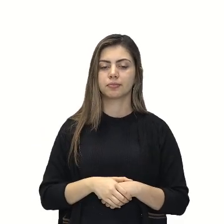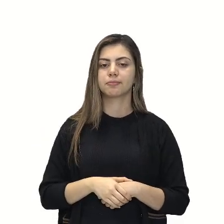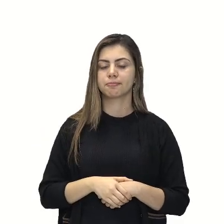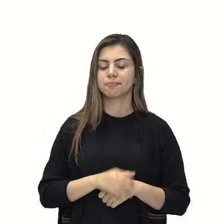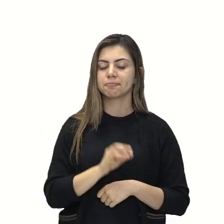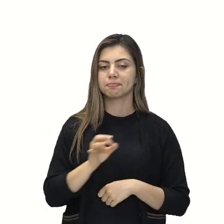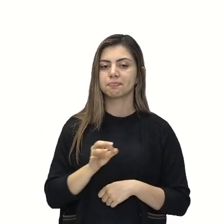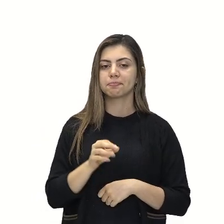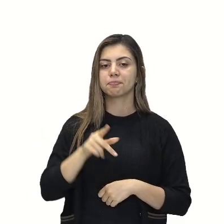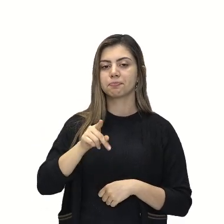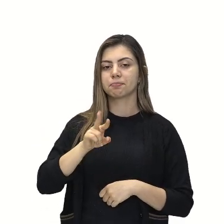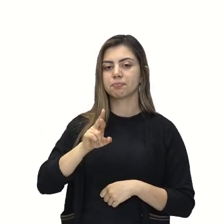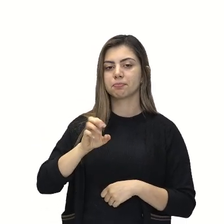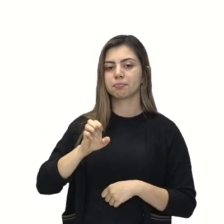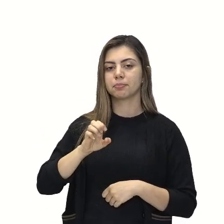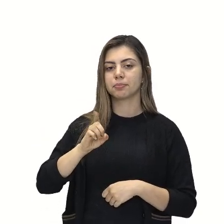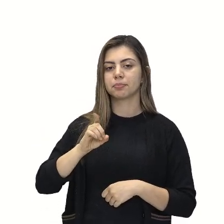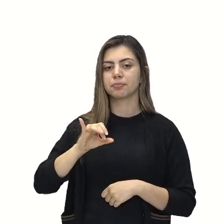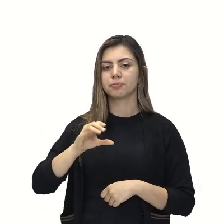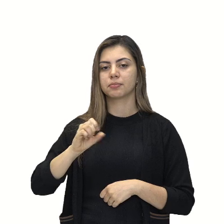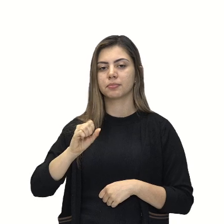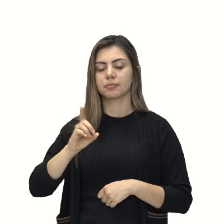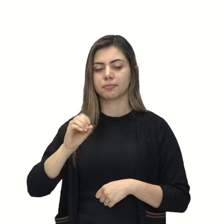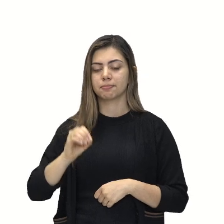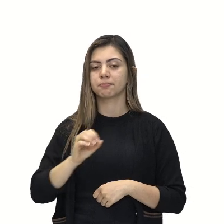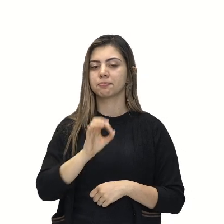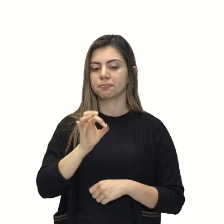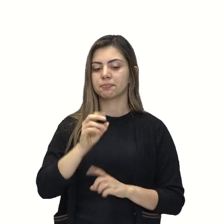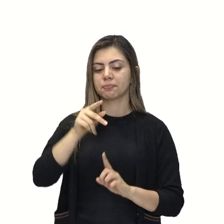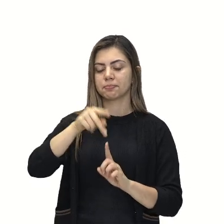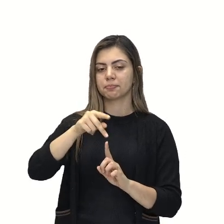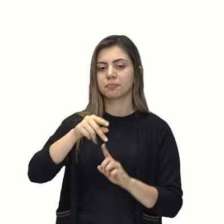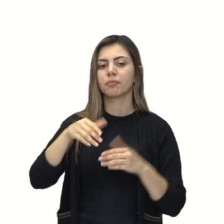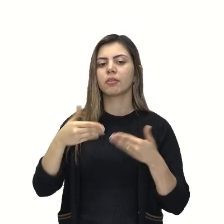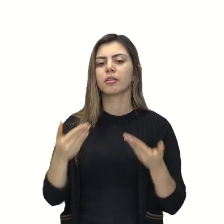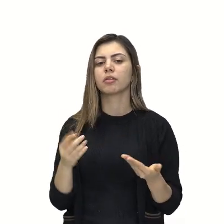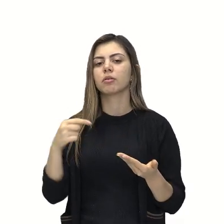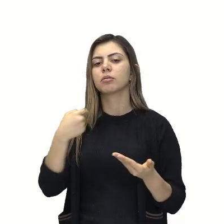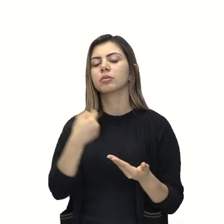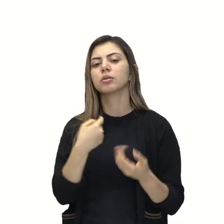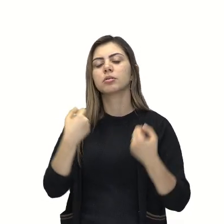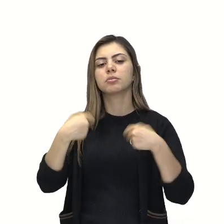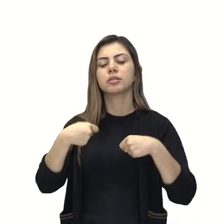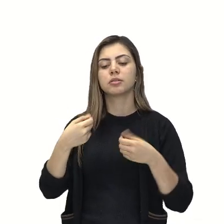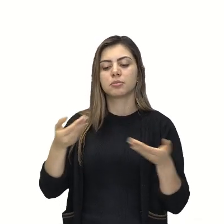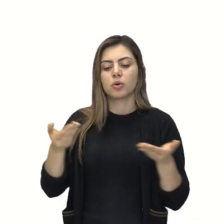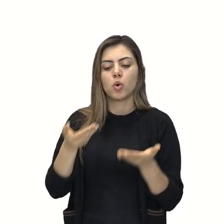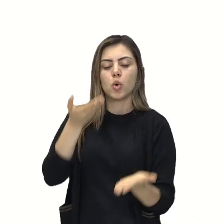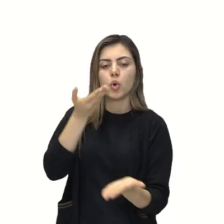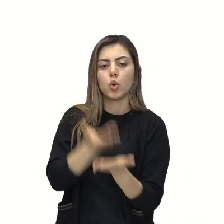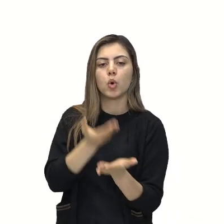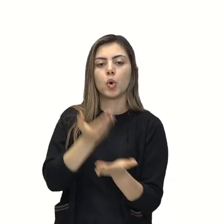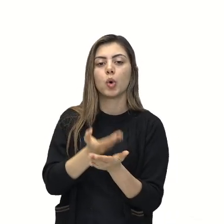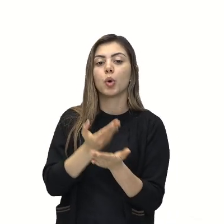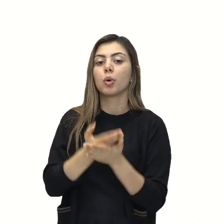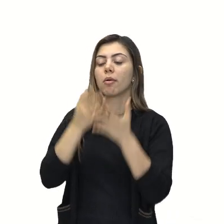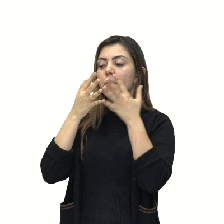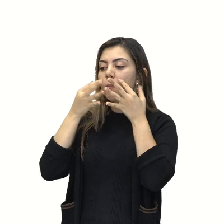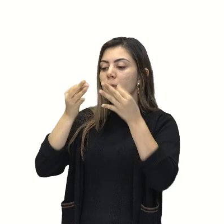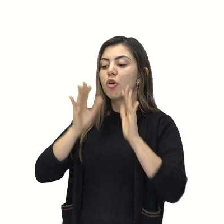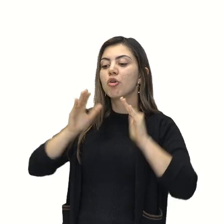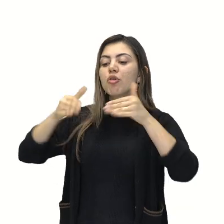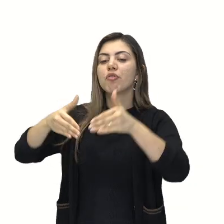Predicado, certinho? Então, nós vamos nos ater a nossa aula de hoje aqui, ó,